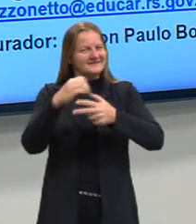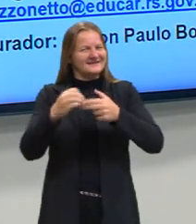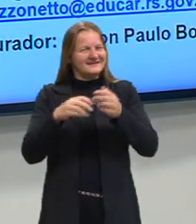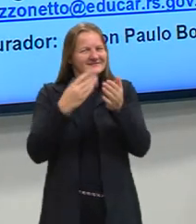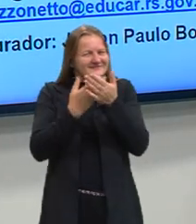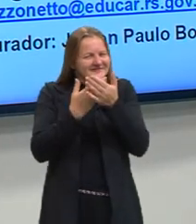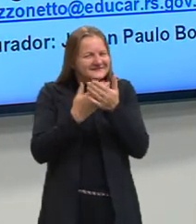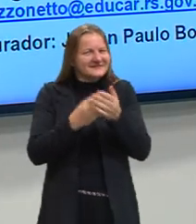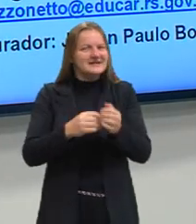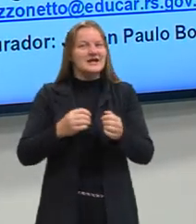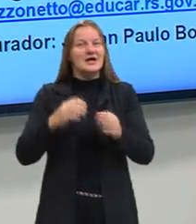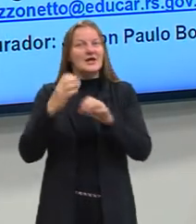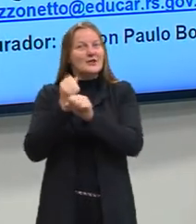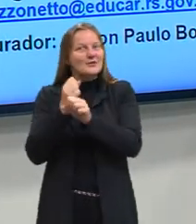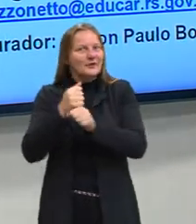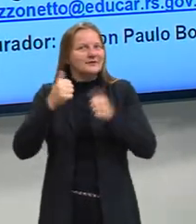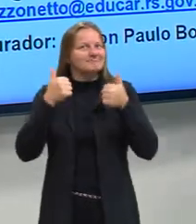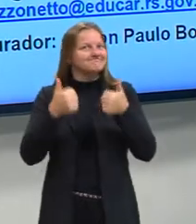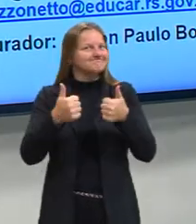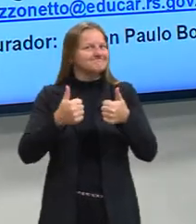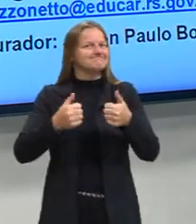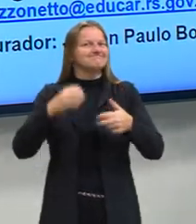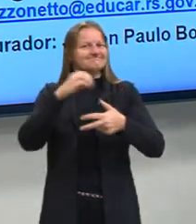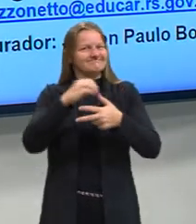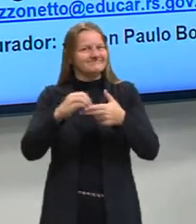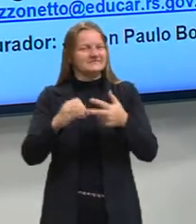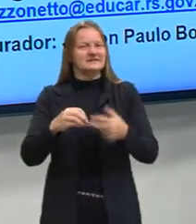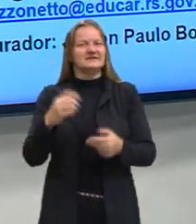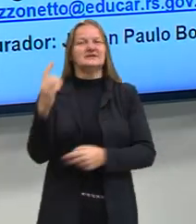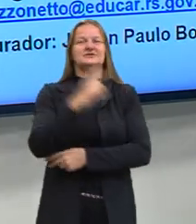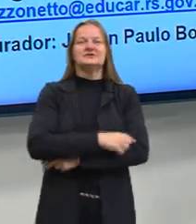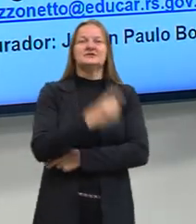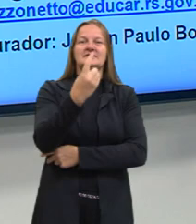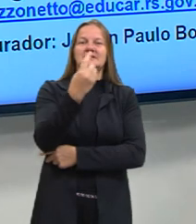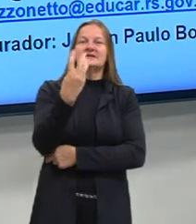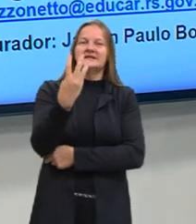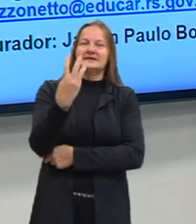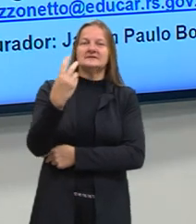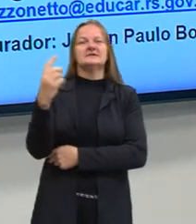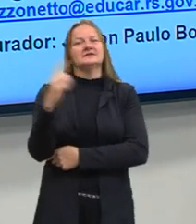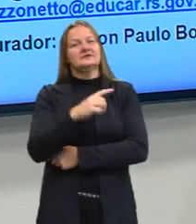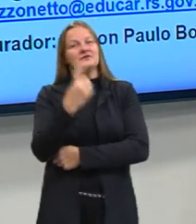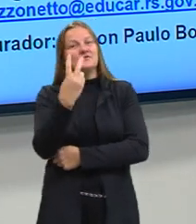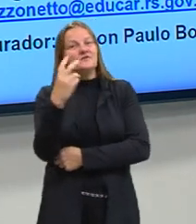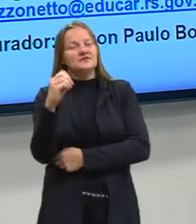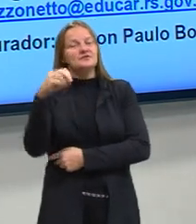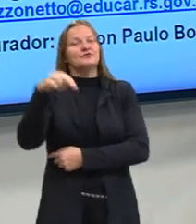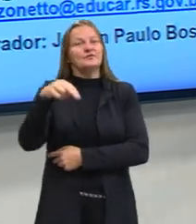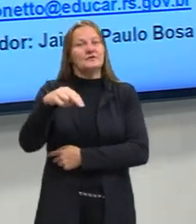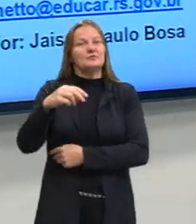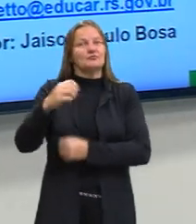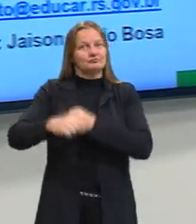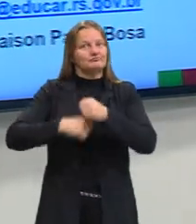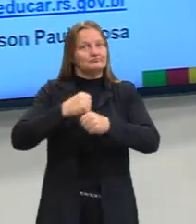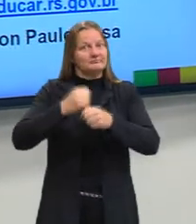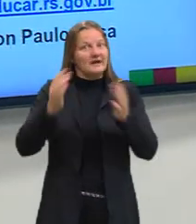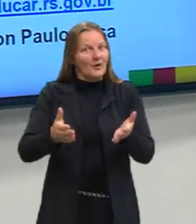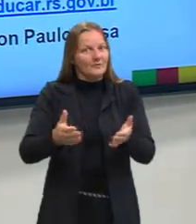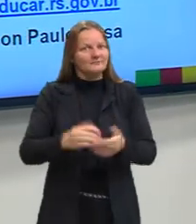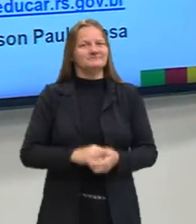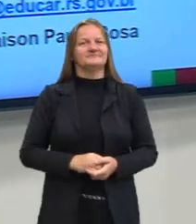você tirar uma boa nota na prova do Enem que acontece nos dias 13 e 20 de novembro desse ano